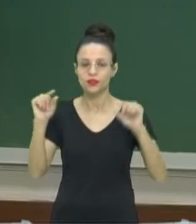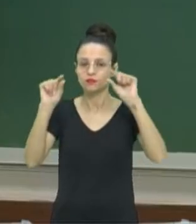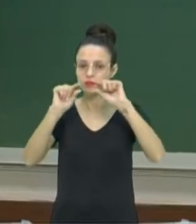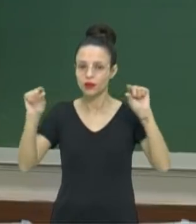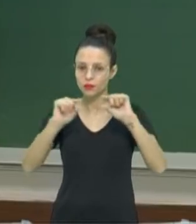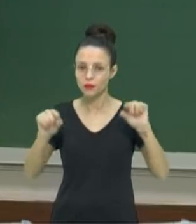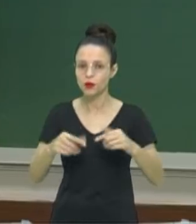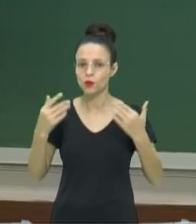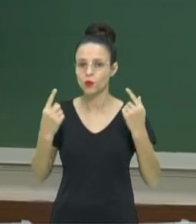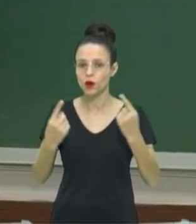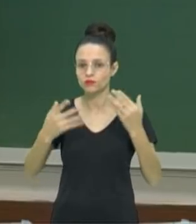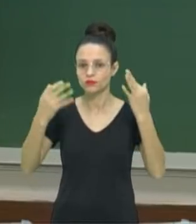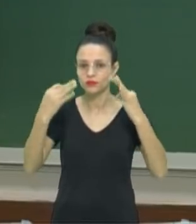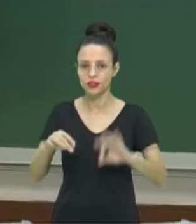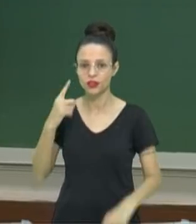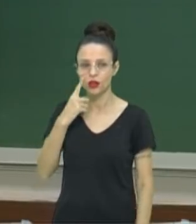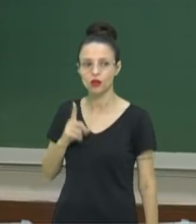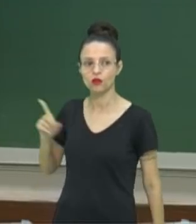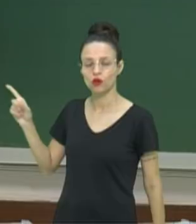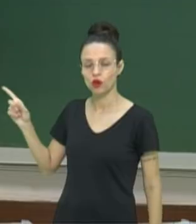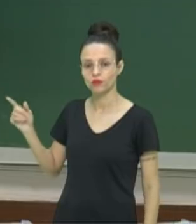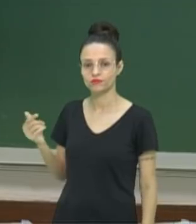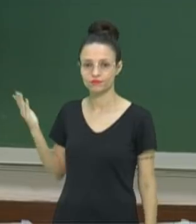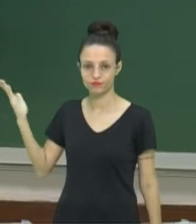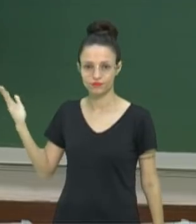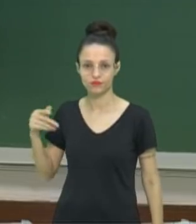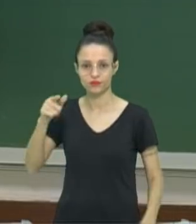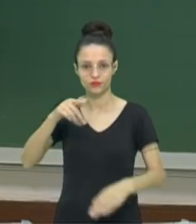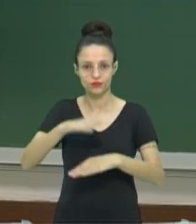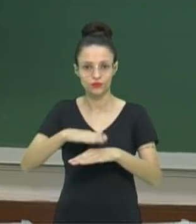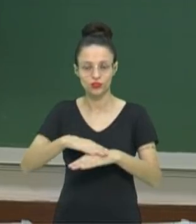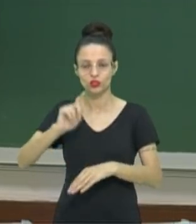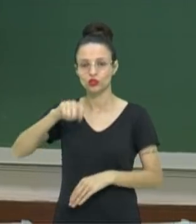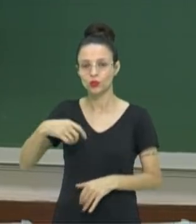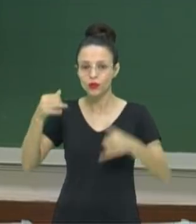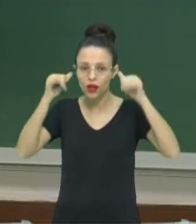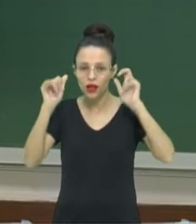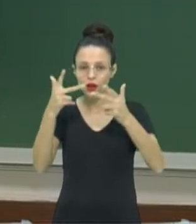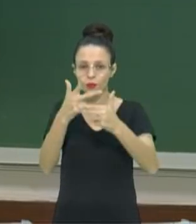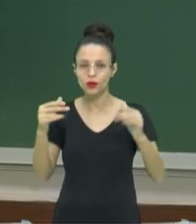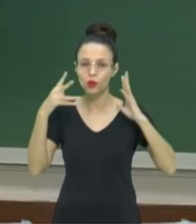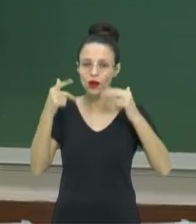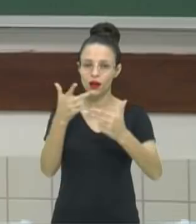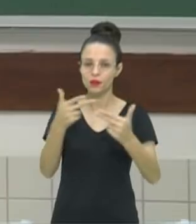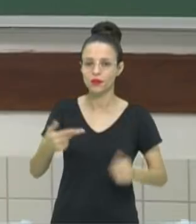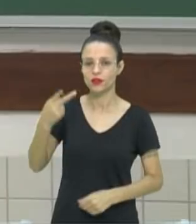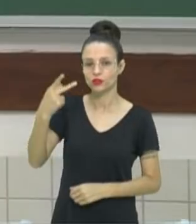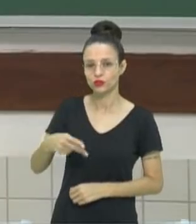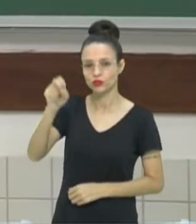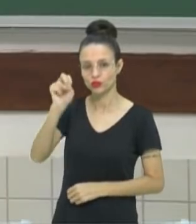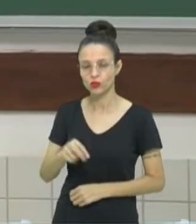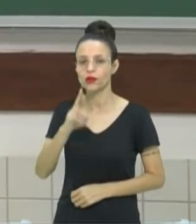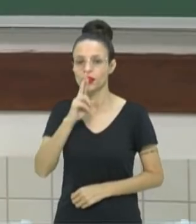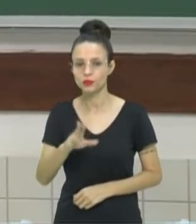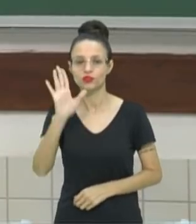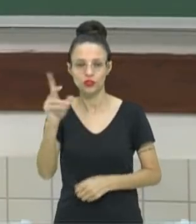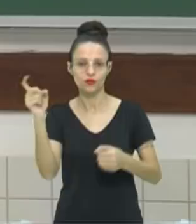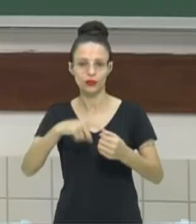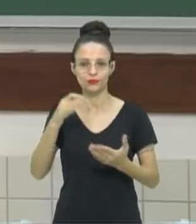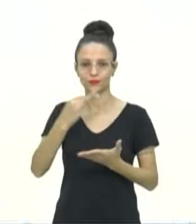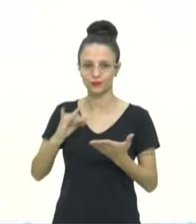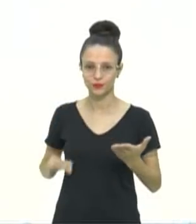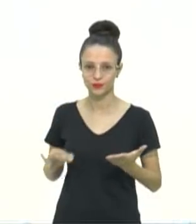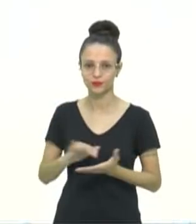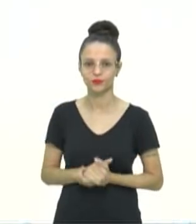estão corretas. Então, vou deixar os 3 gráficos ali para vocês sobre a agropecuária da região sul. Respondam e a gente já volta com a